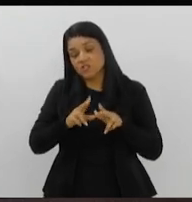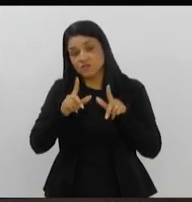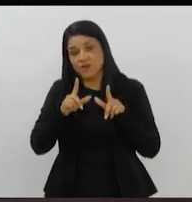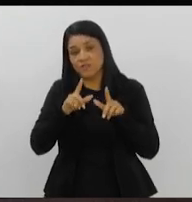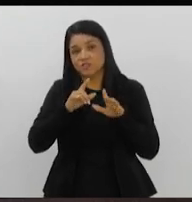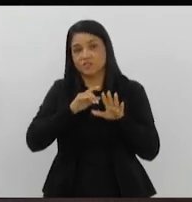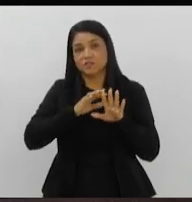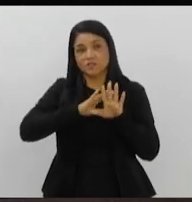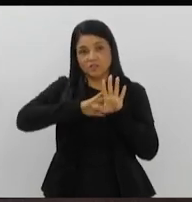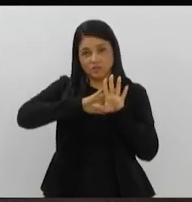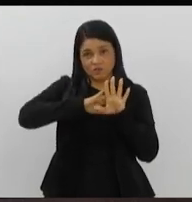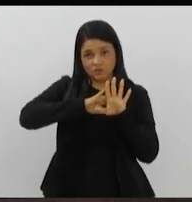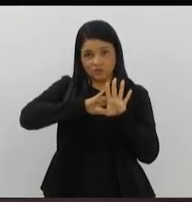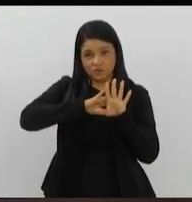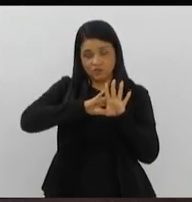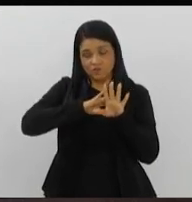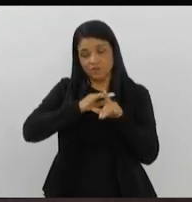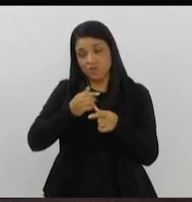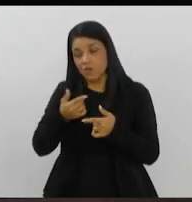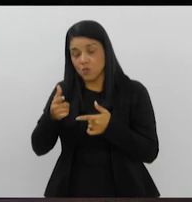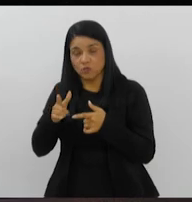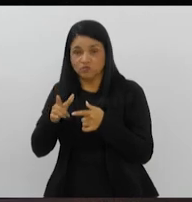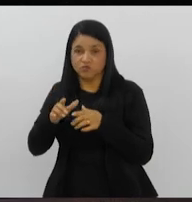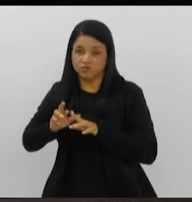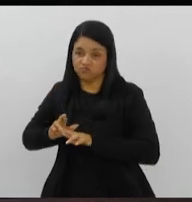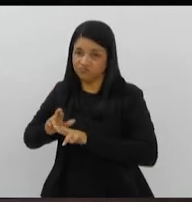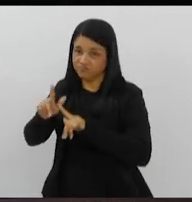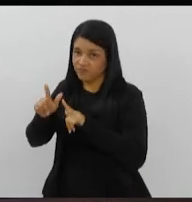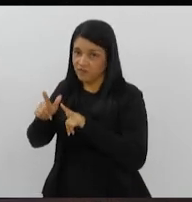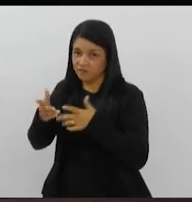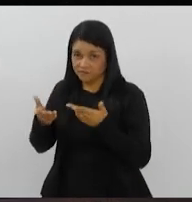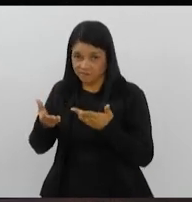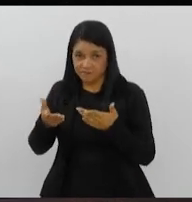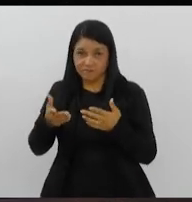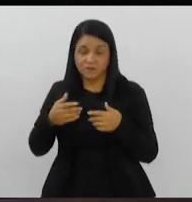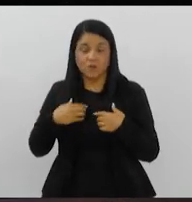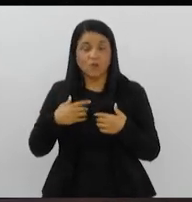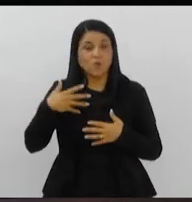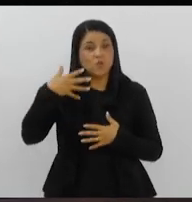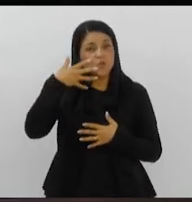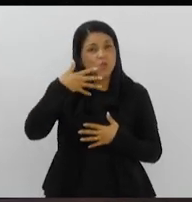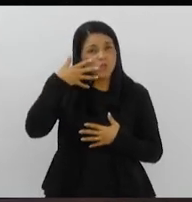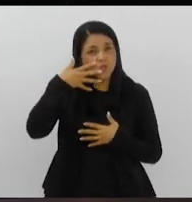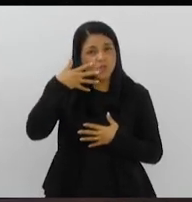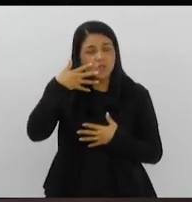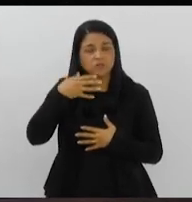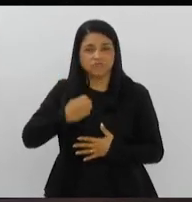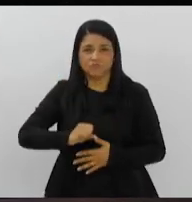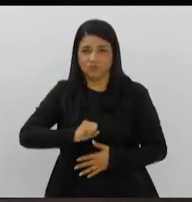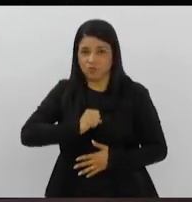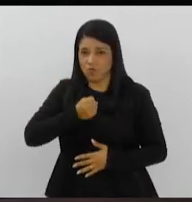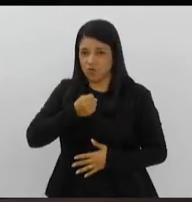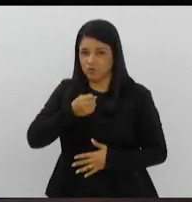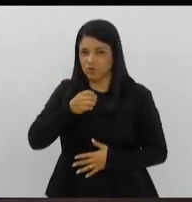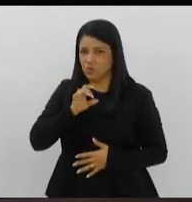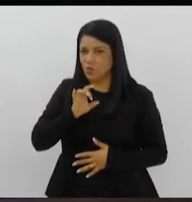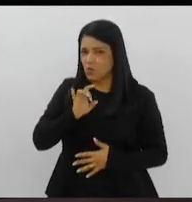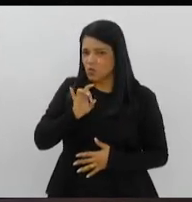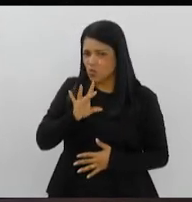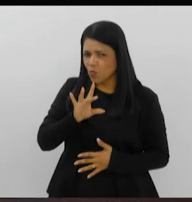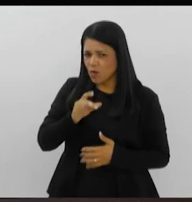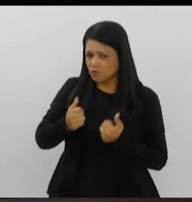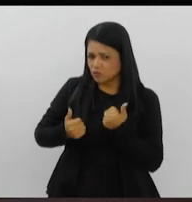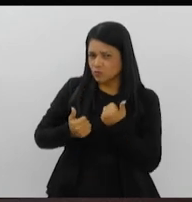que assim não são. Mas nunca o discurso de ódio ele vem amparado com a lógica da